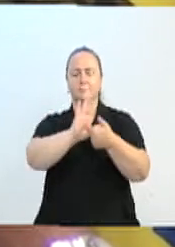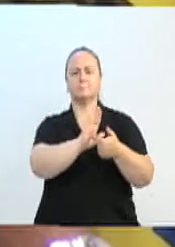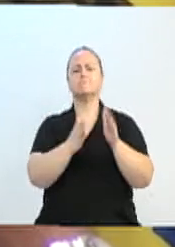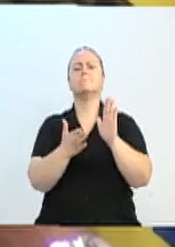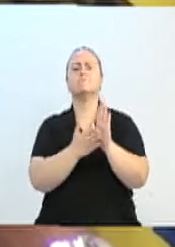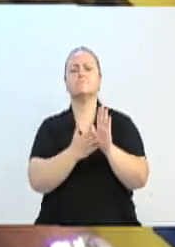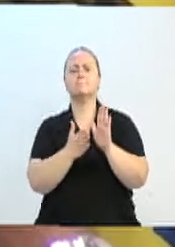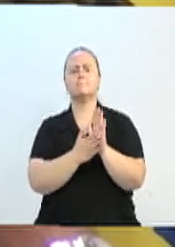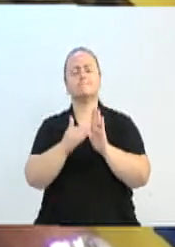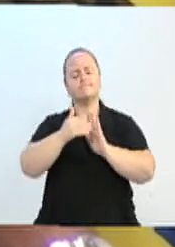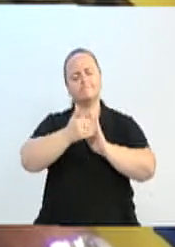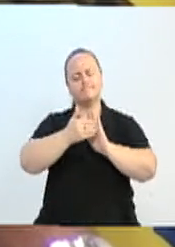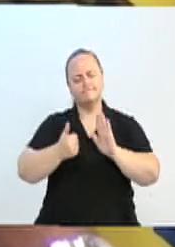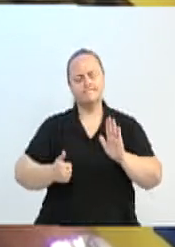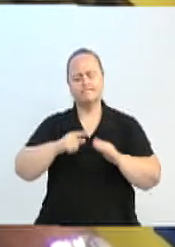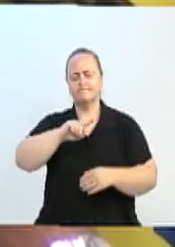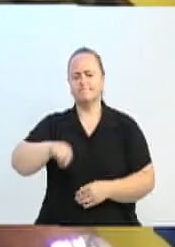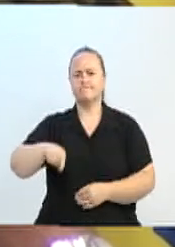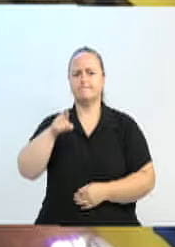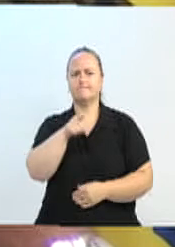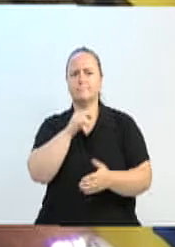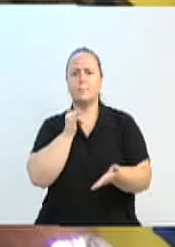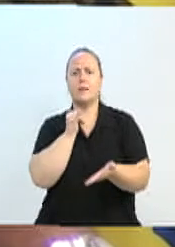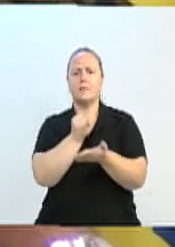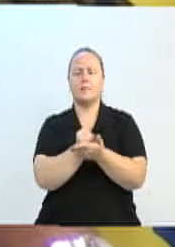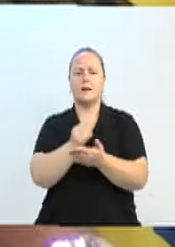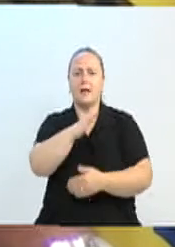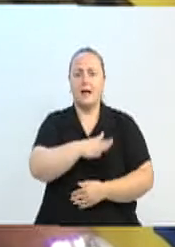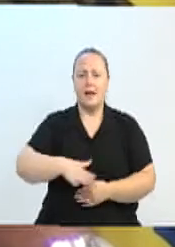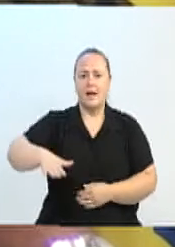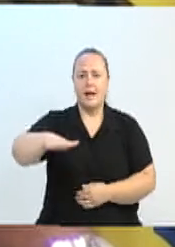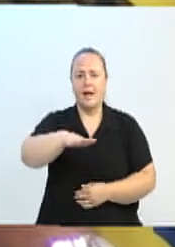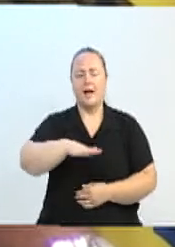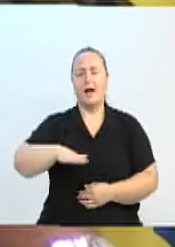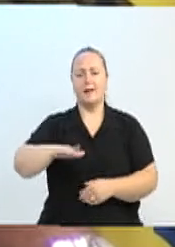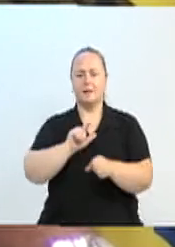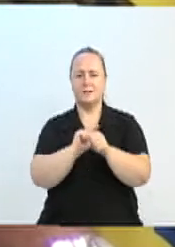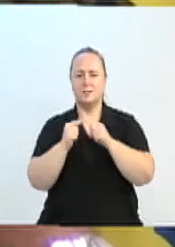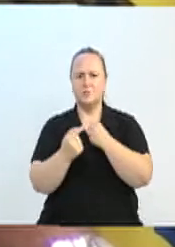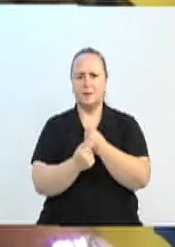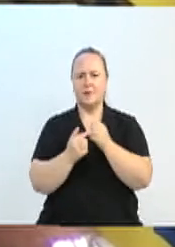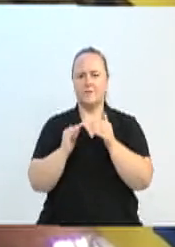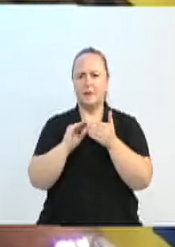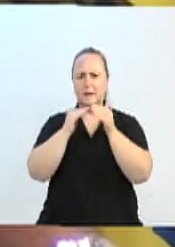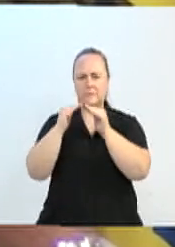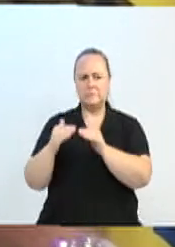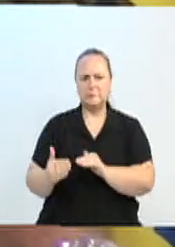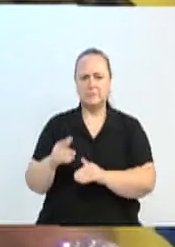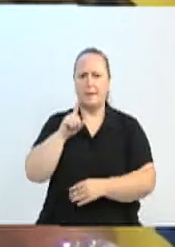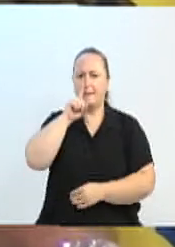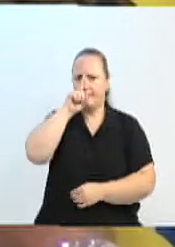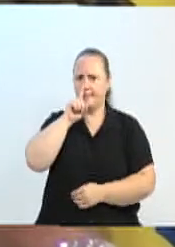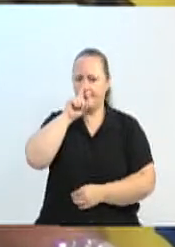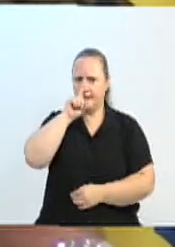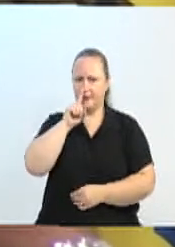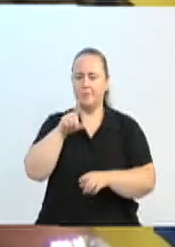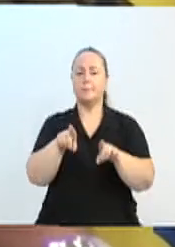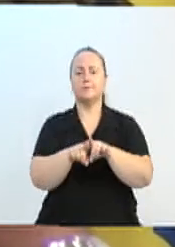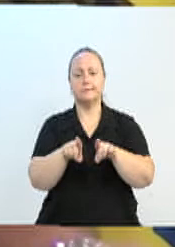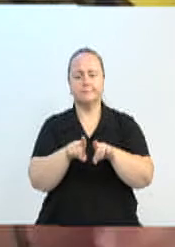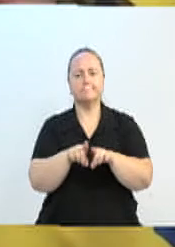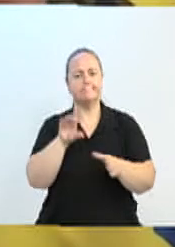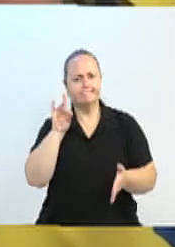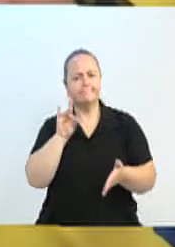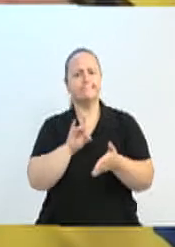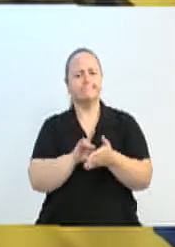isentar a cobrança de IPTU de áreas de risco geológico na cidade de Blumenau atuamos em relação à questão da